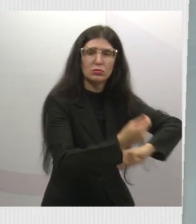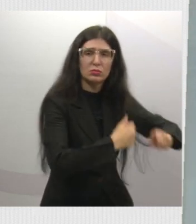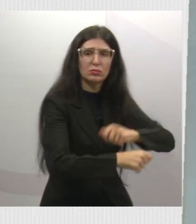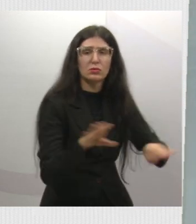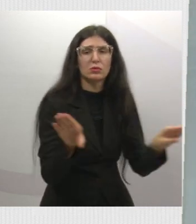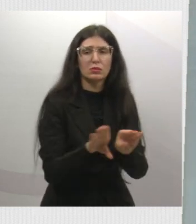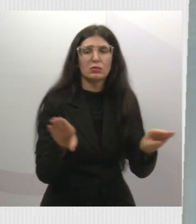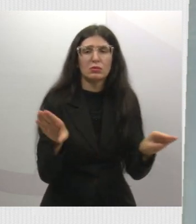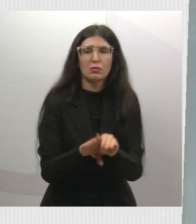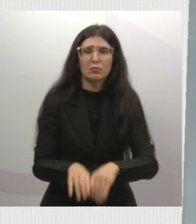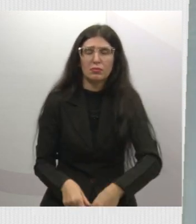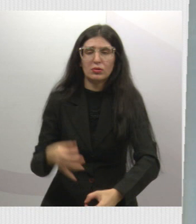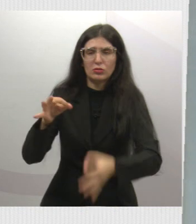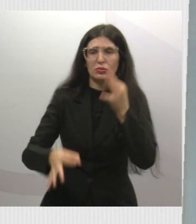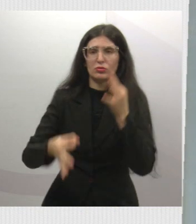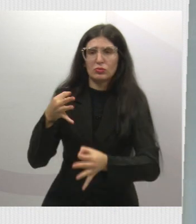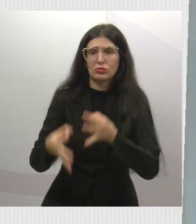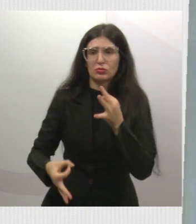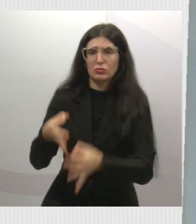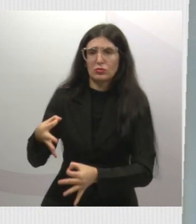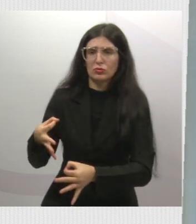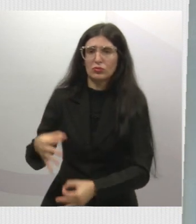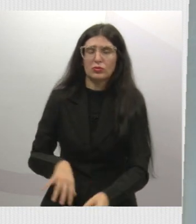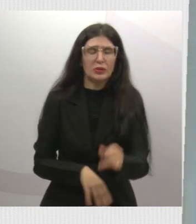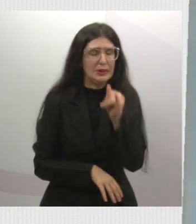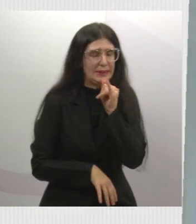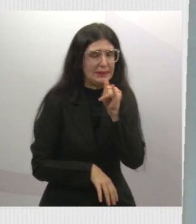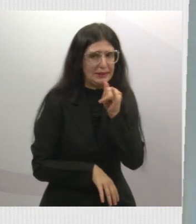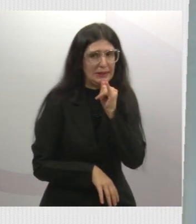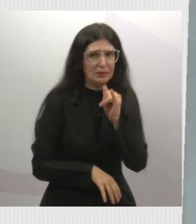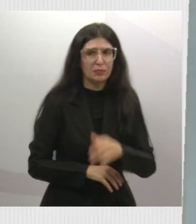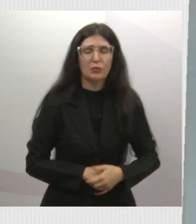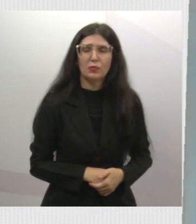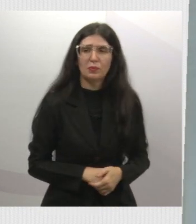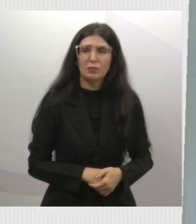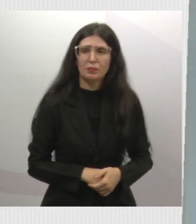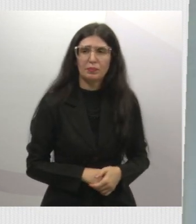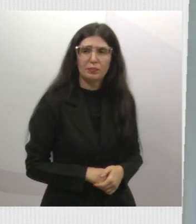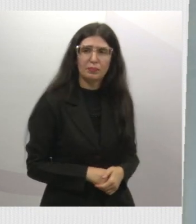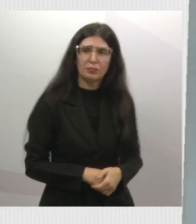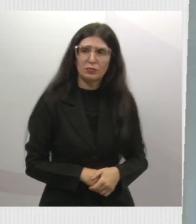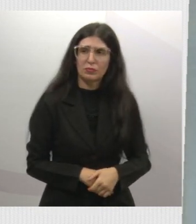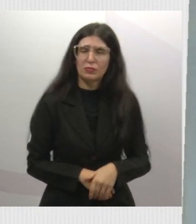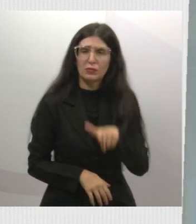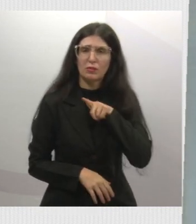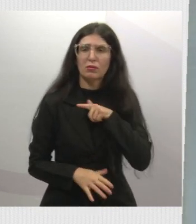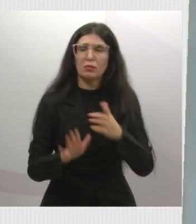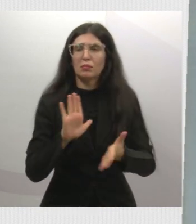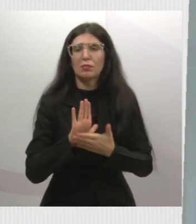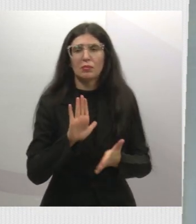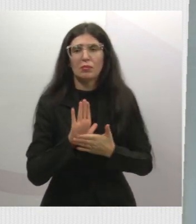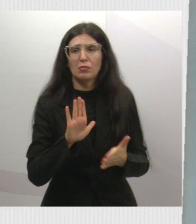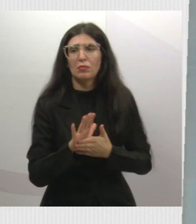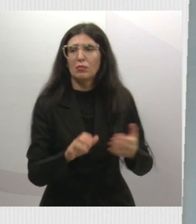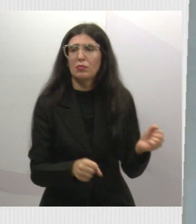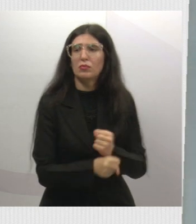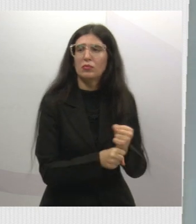com alguns exemplos, onde temos aqui a meta orçada para o ano